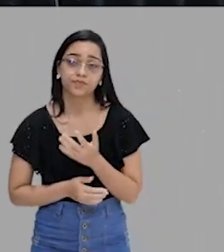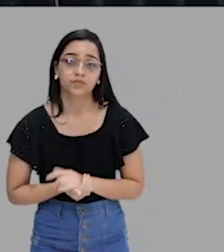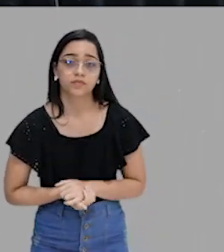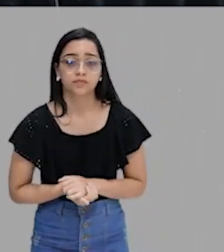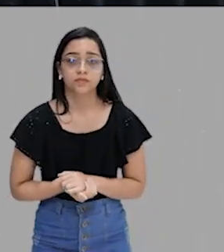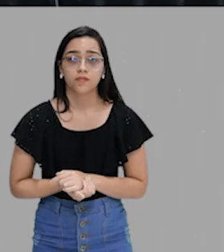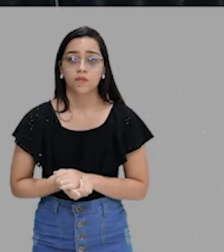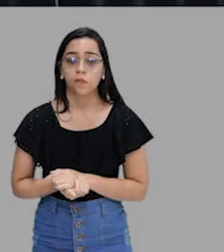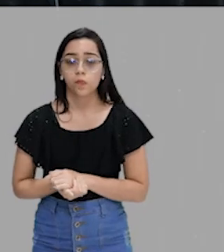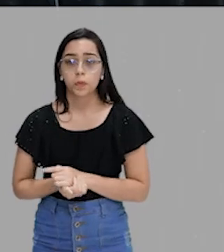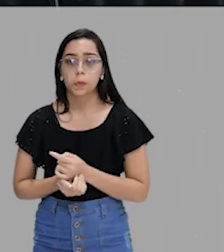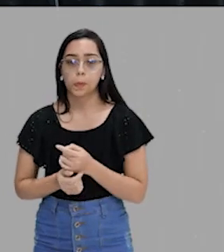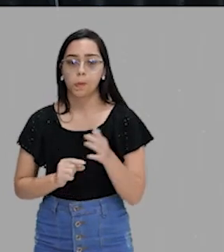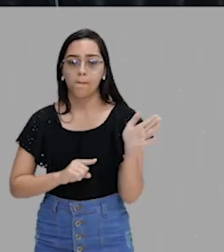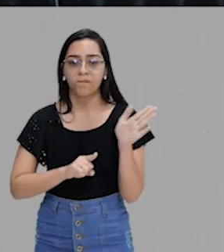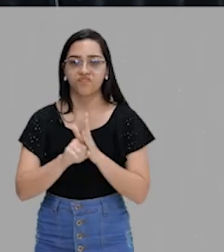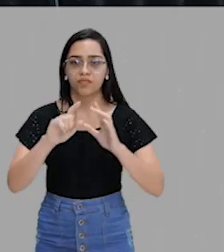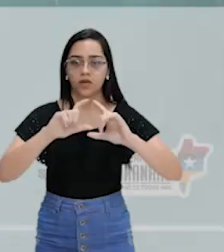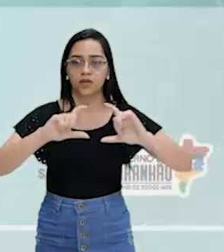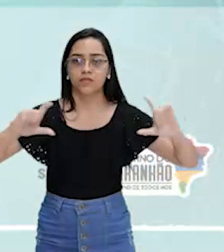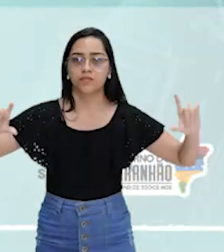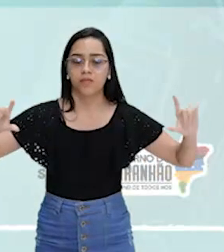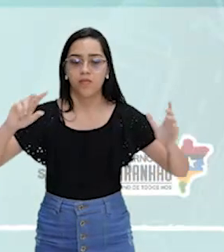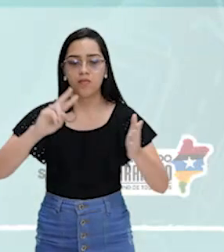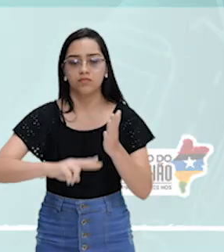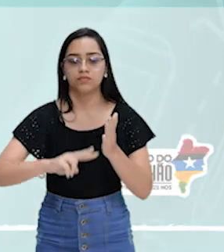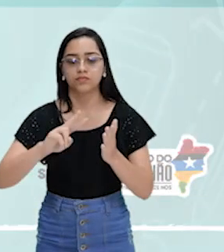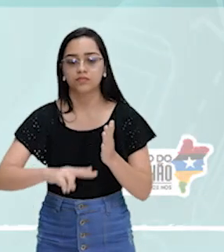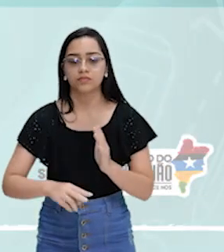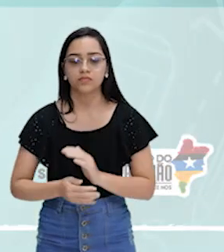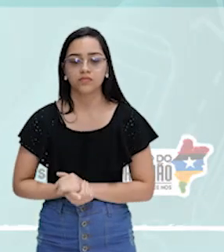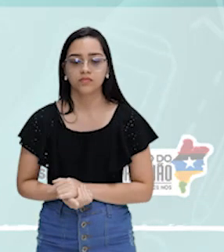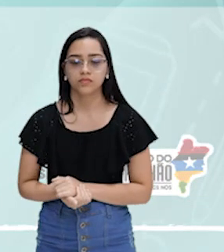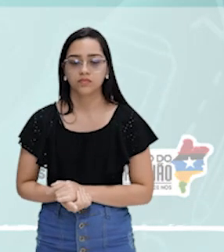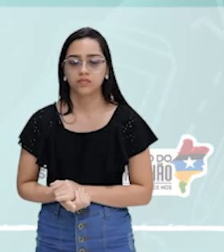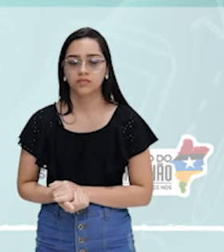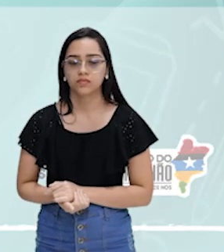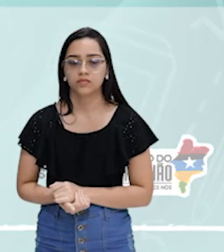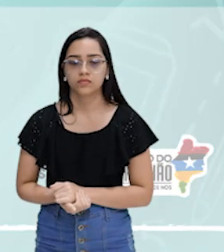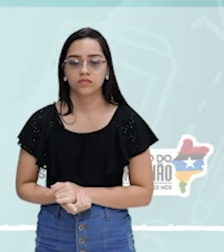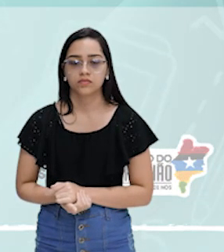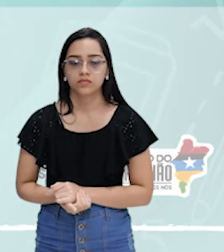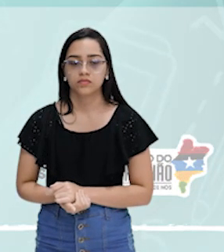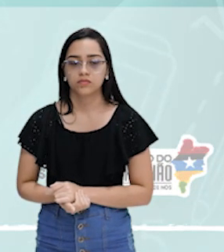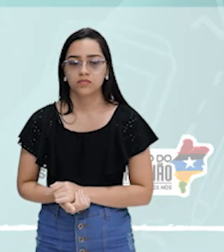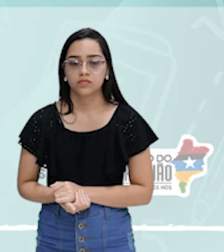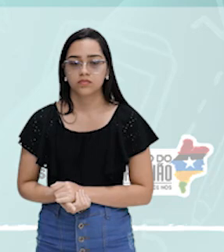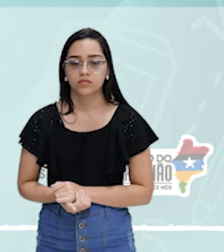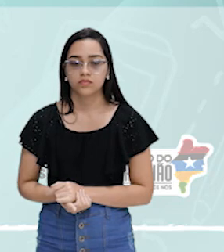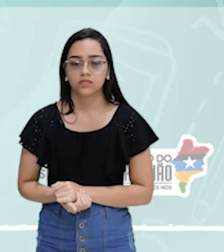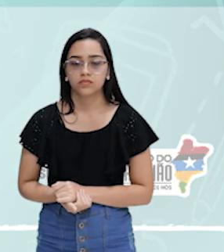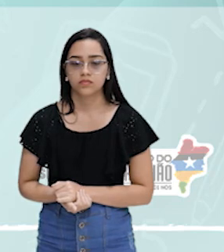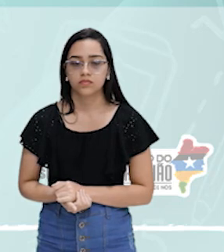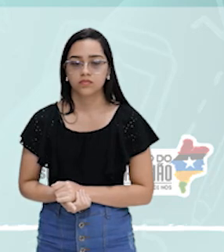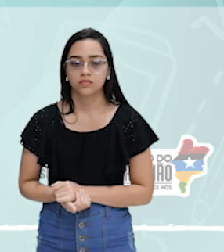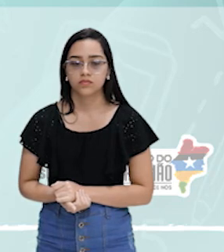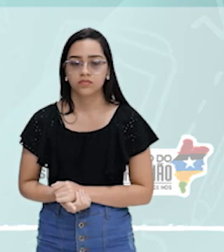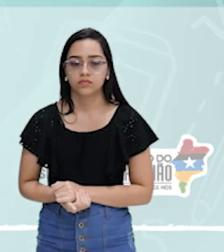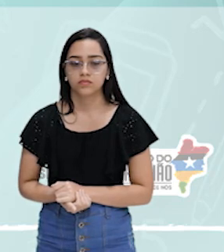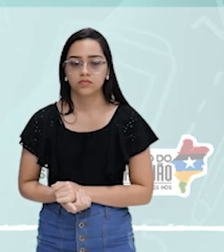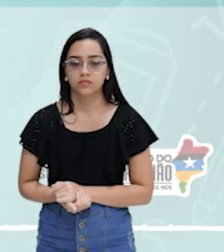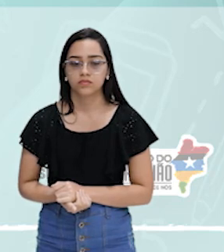bem de todos. Mais uma. O texto faz, aí tem o texto novamente, né, terminal, e